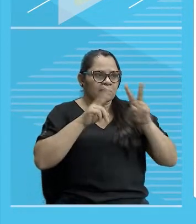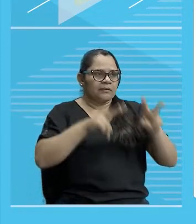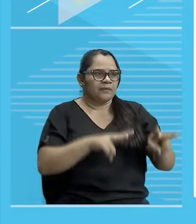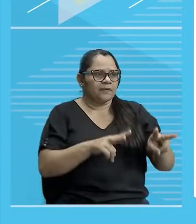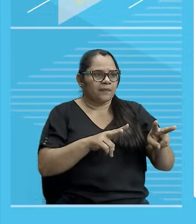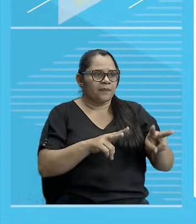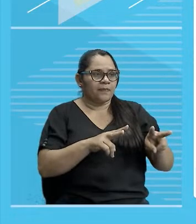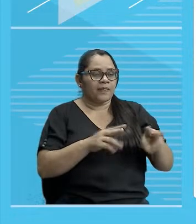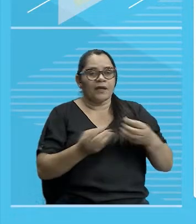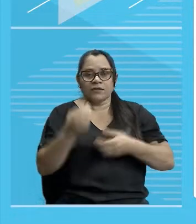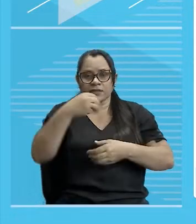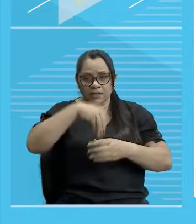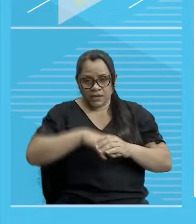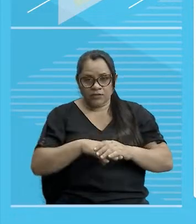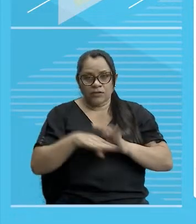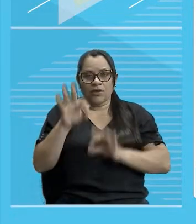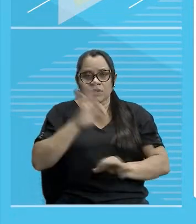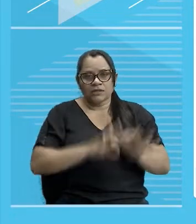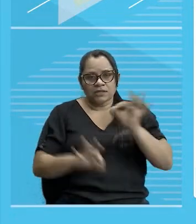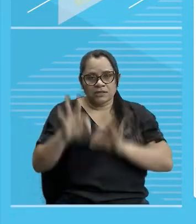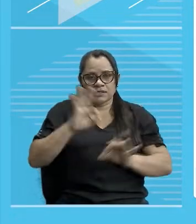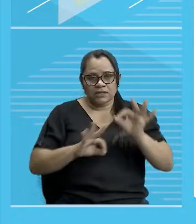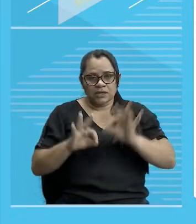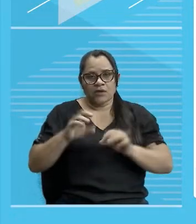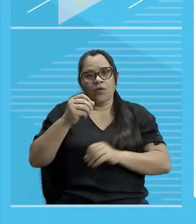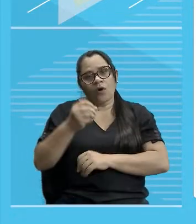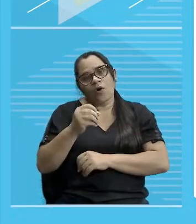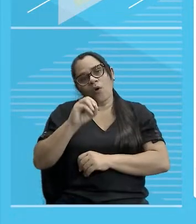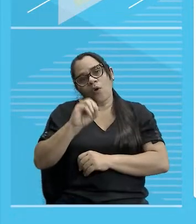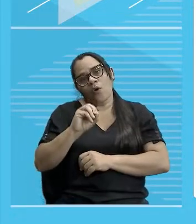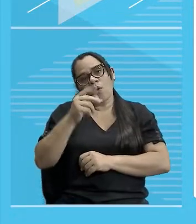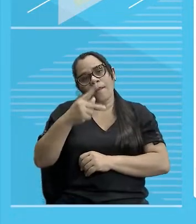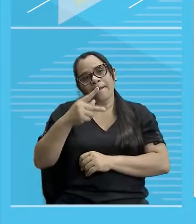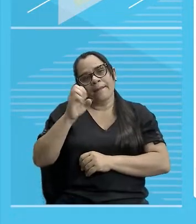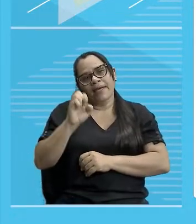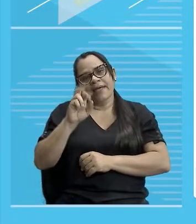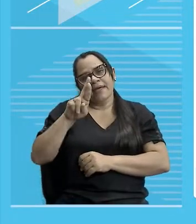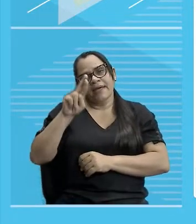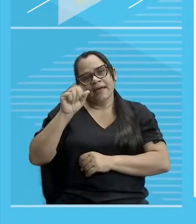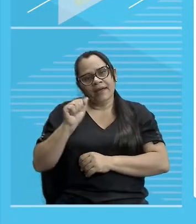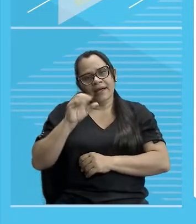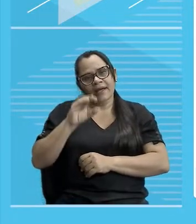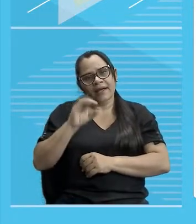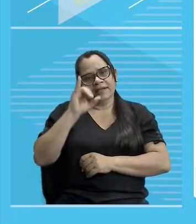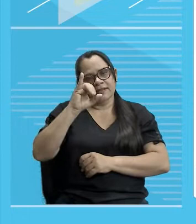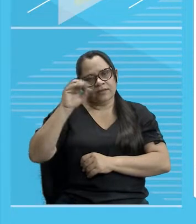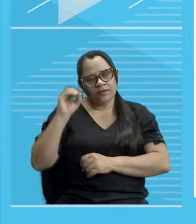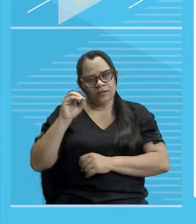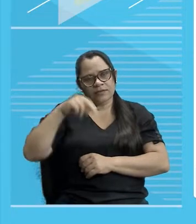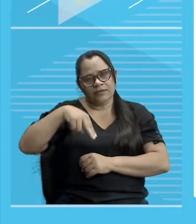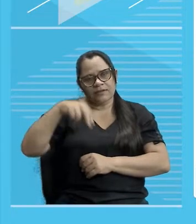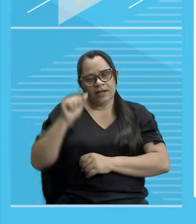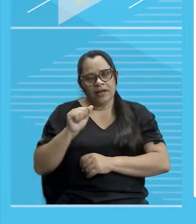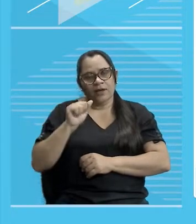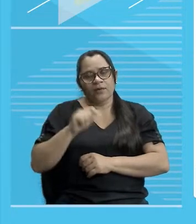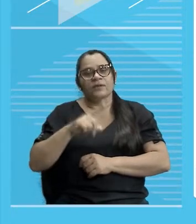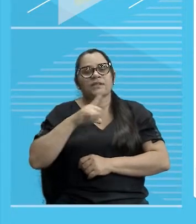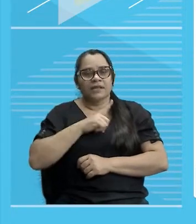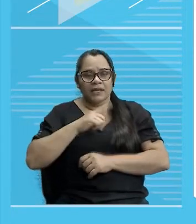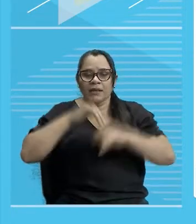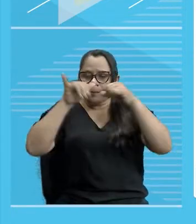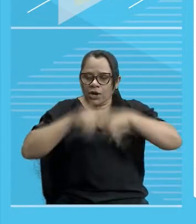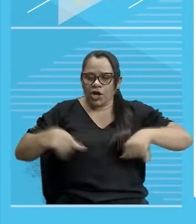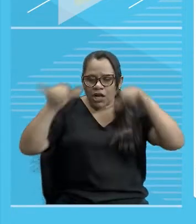do planejamento operacional nós temos também os programas são planos detalhados que contém